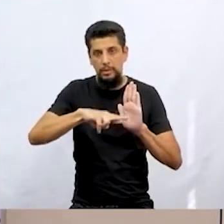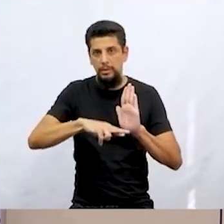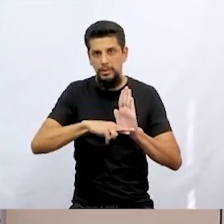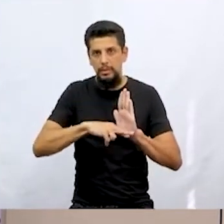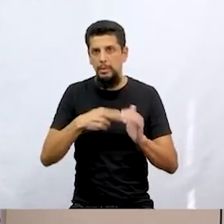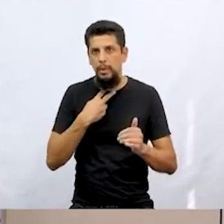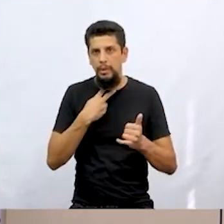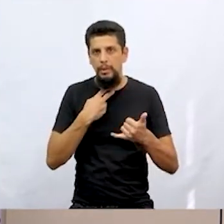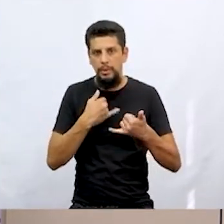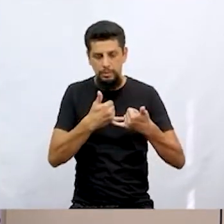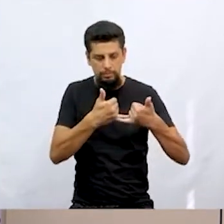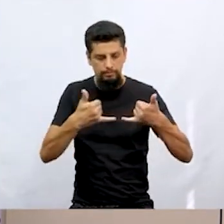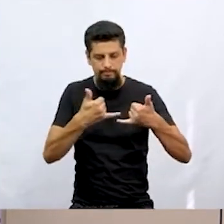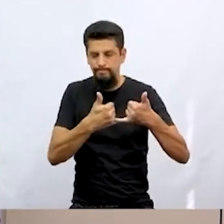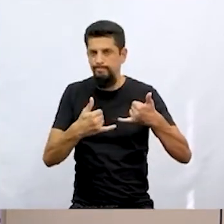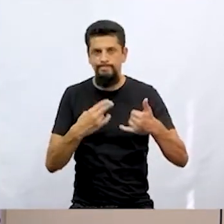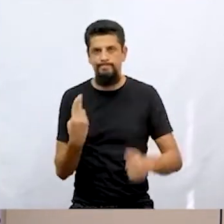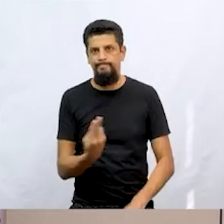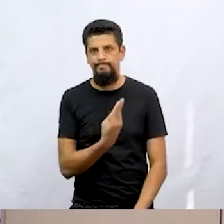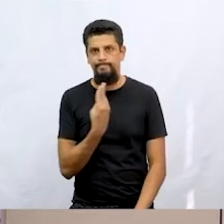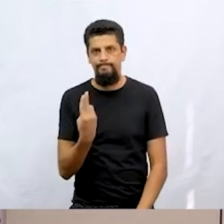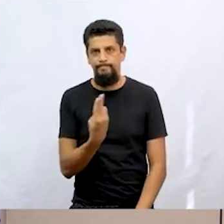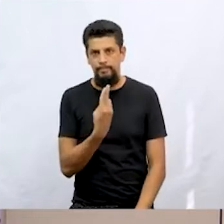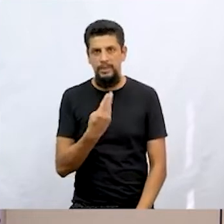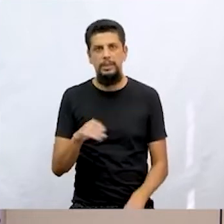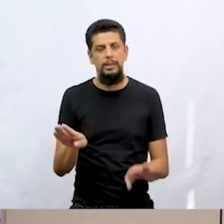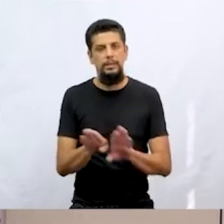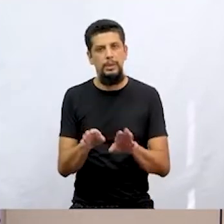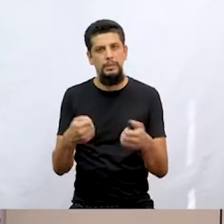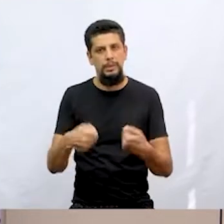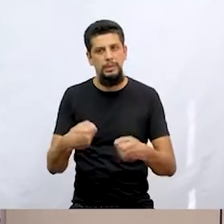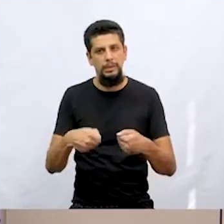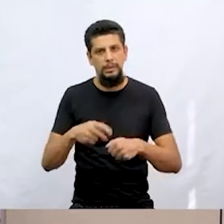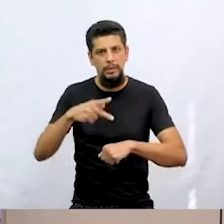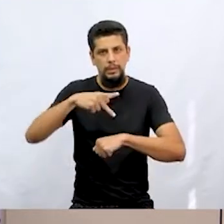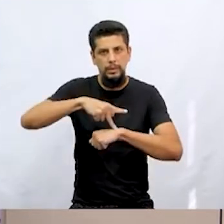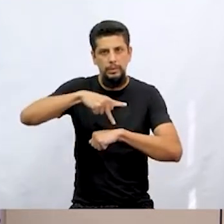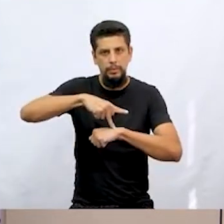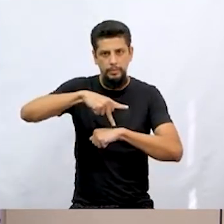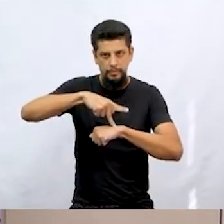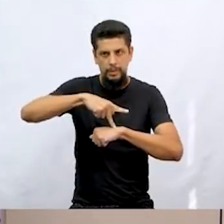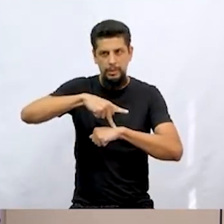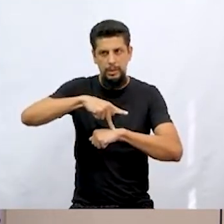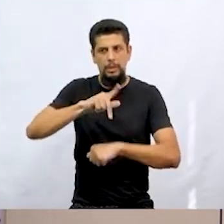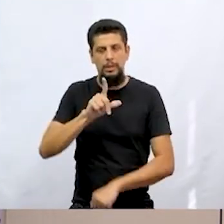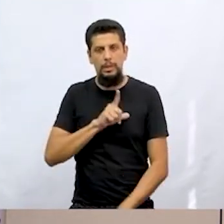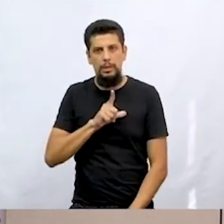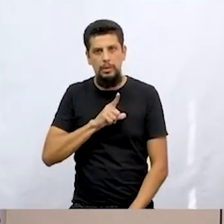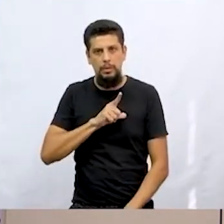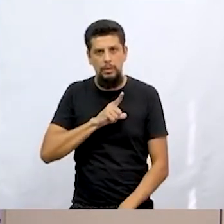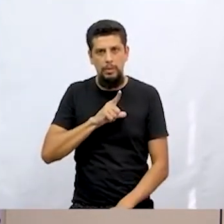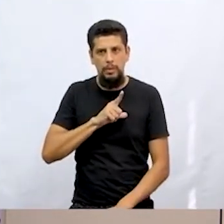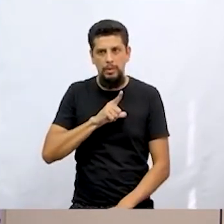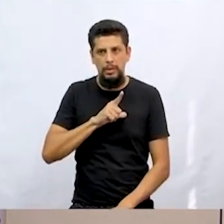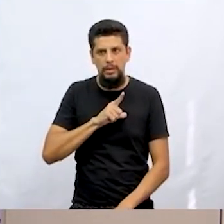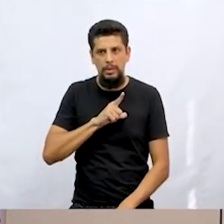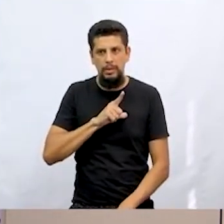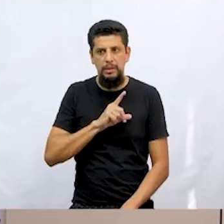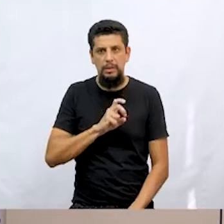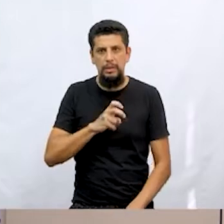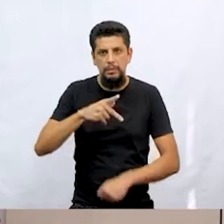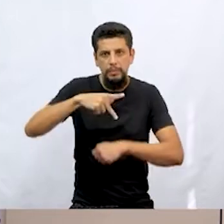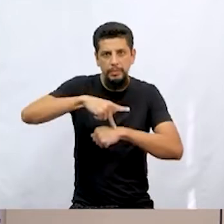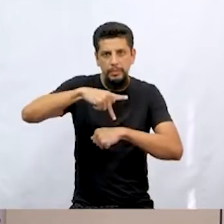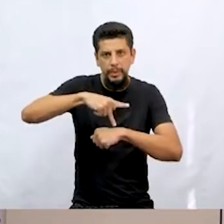é não pisar na linha, certo? E nós precisamos também de uma pedrinha. Eu trouxe um saquinho das minhas